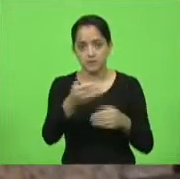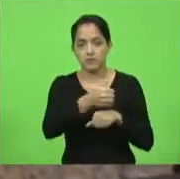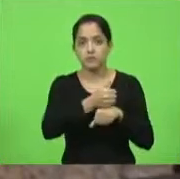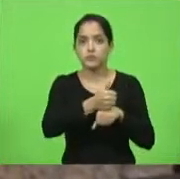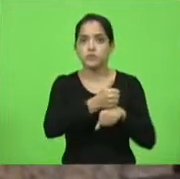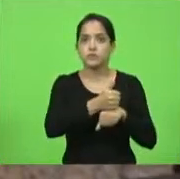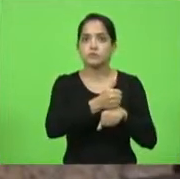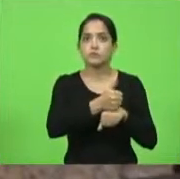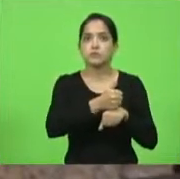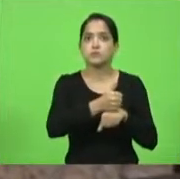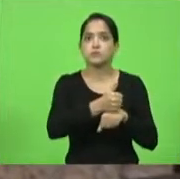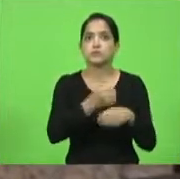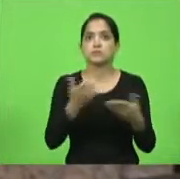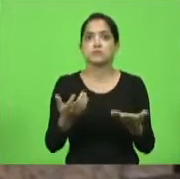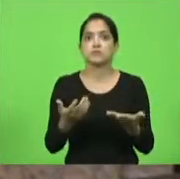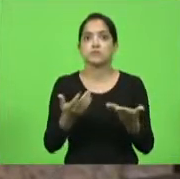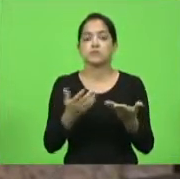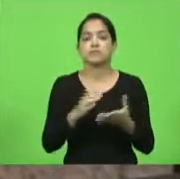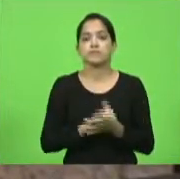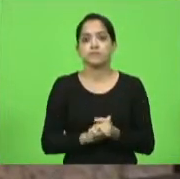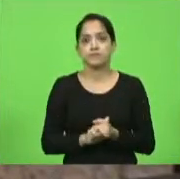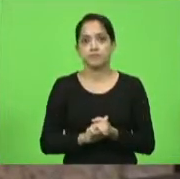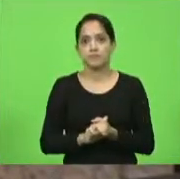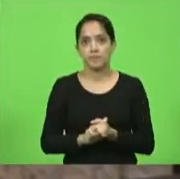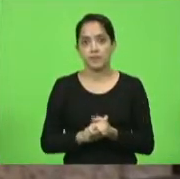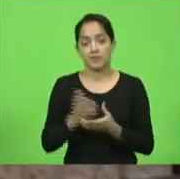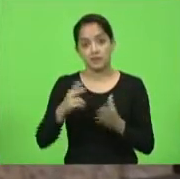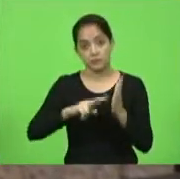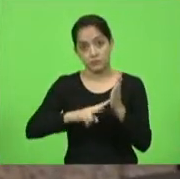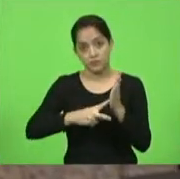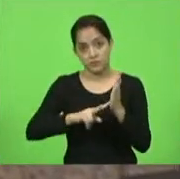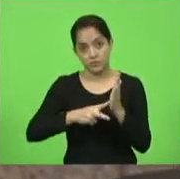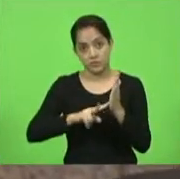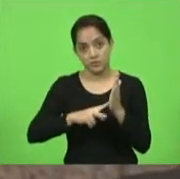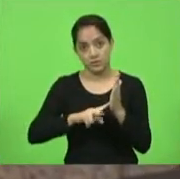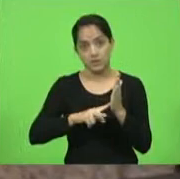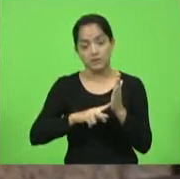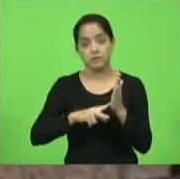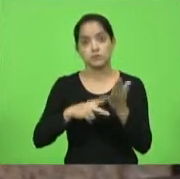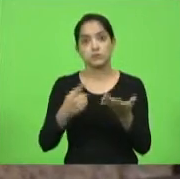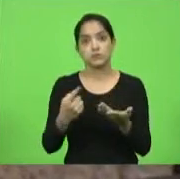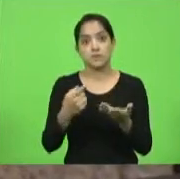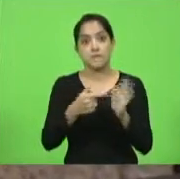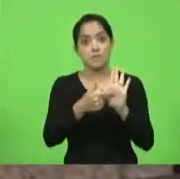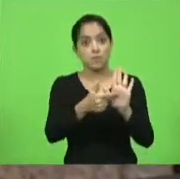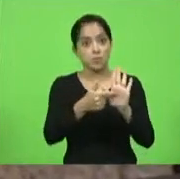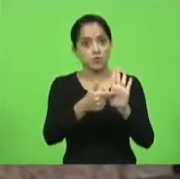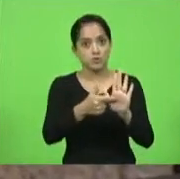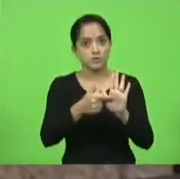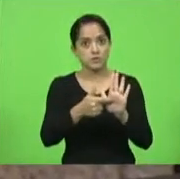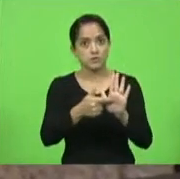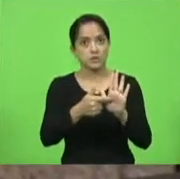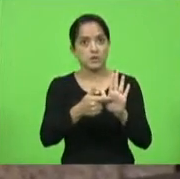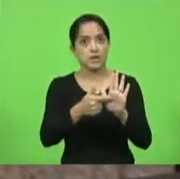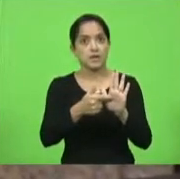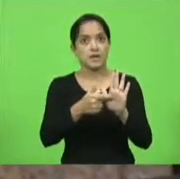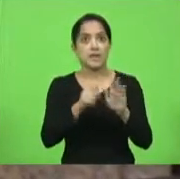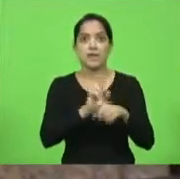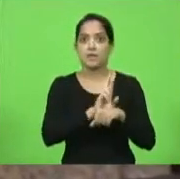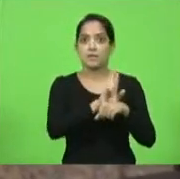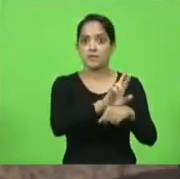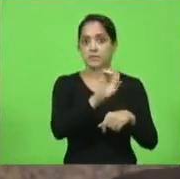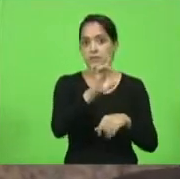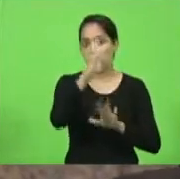que desmoralizaram os sindicatos ao mostrar que os sindicatos representam apenas a própria